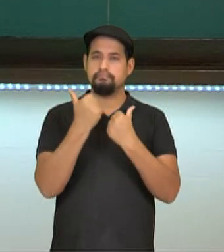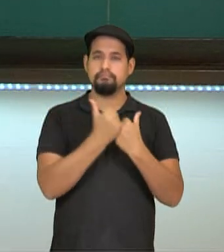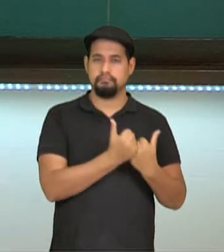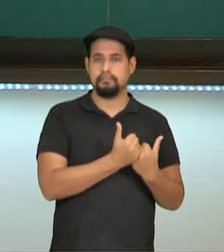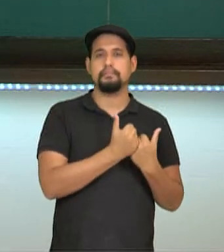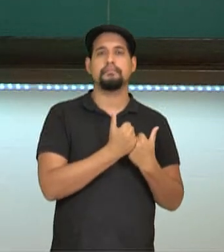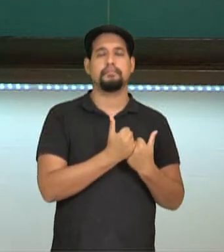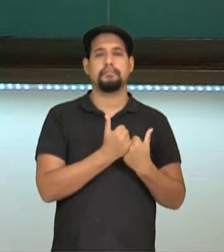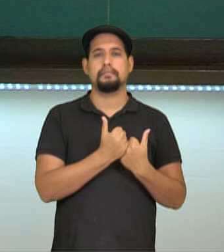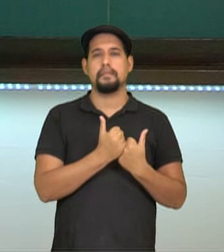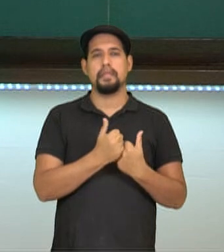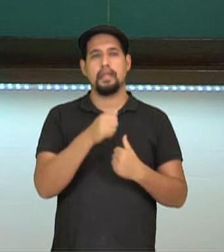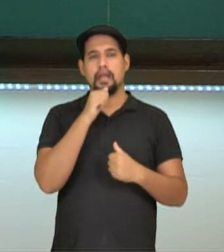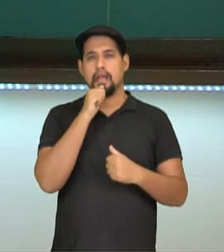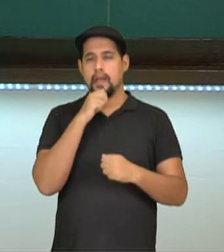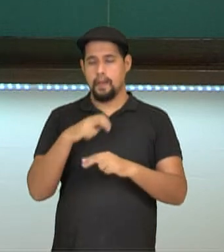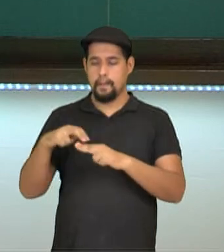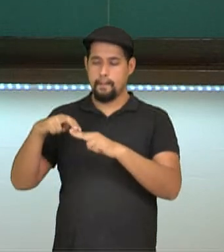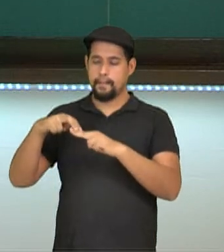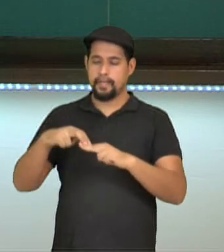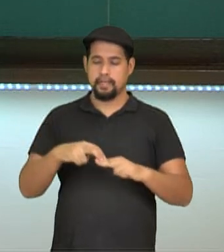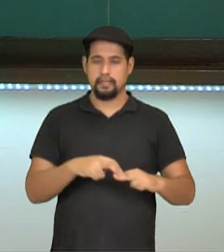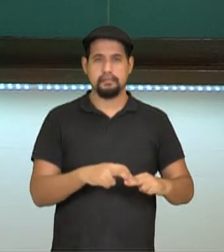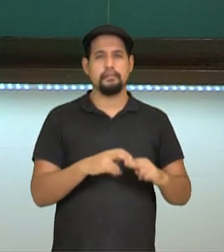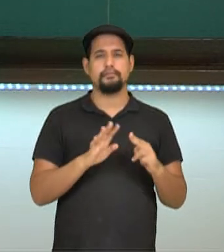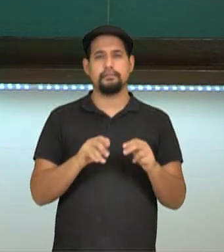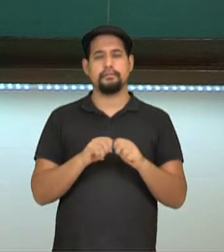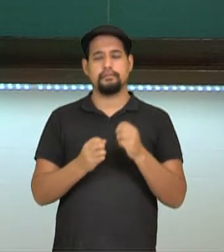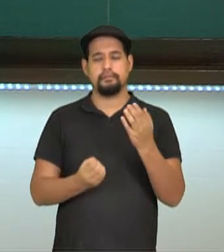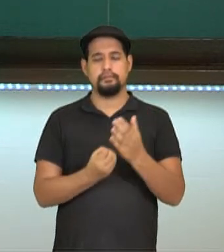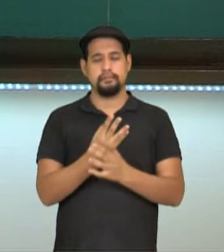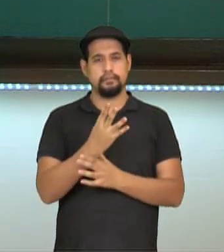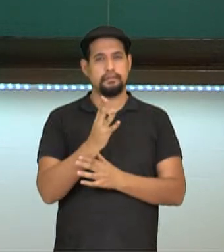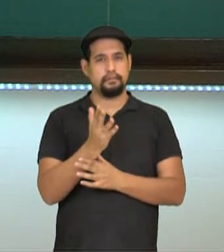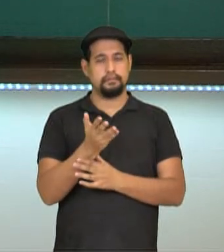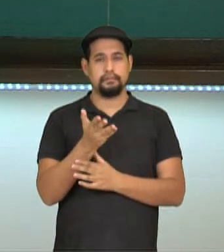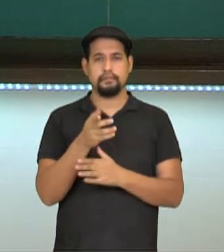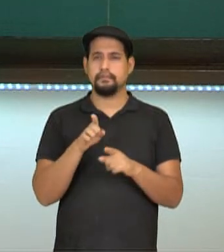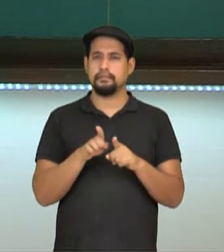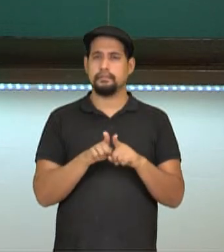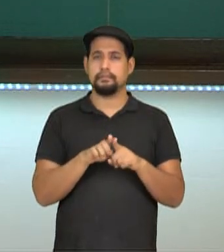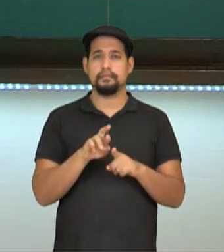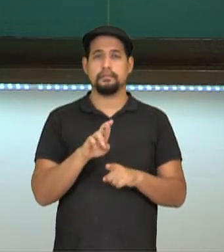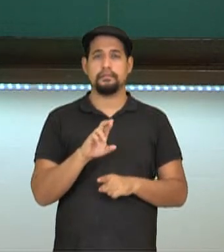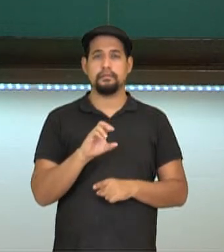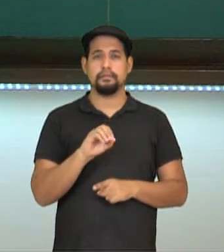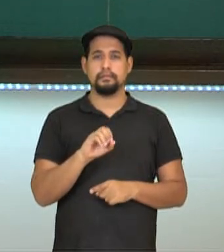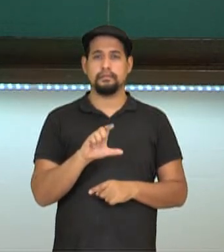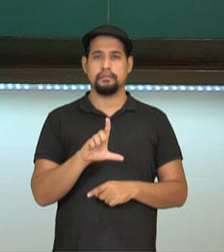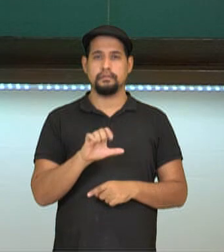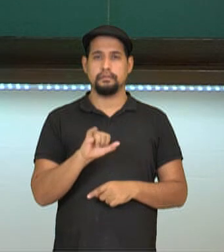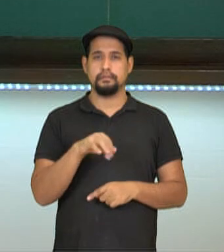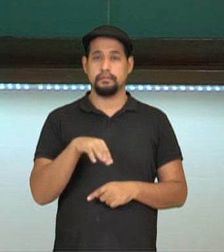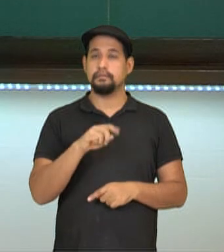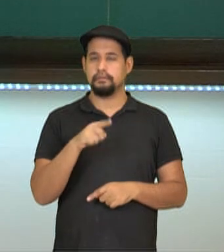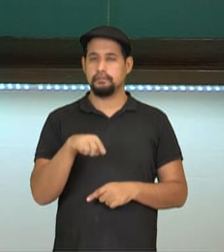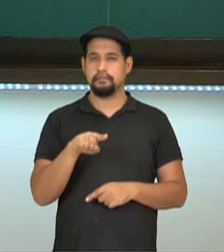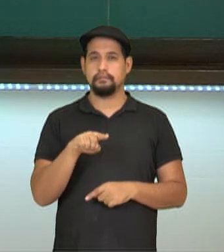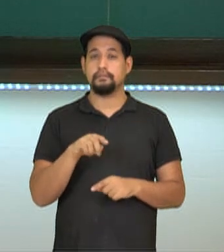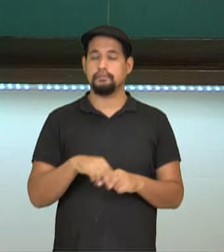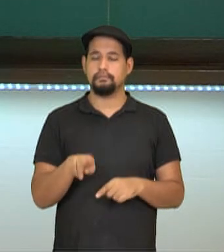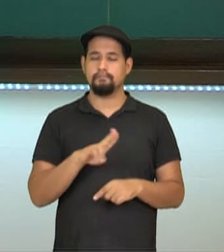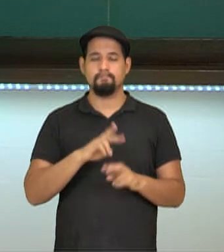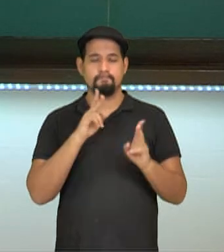rolimã, naquelas pistas, né, que foram construídas para o rolimã. Hoje a gente vê muito